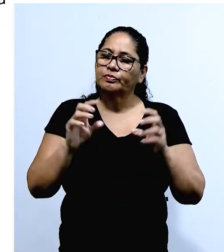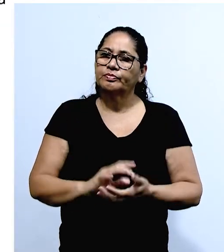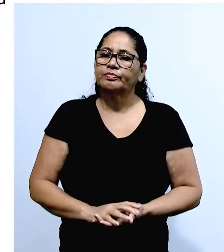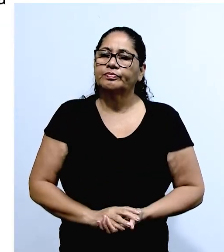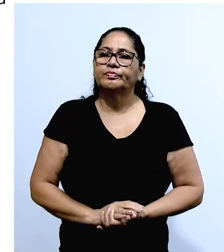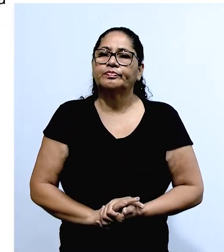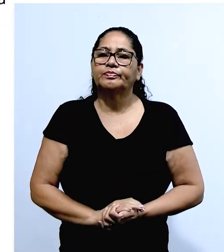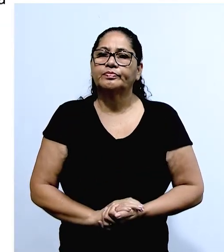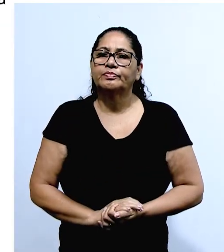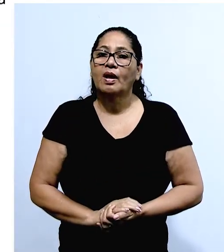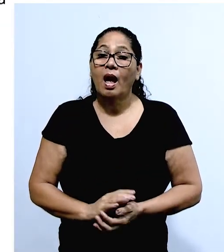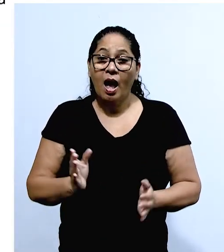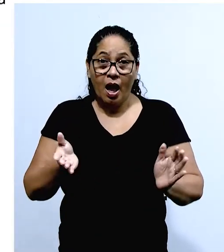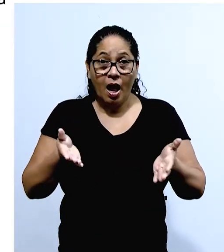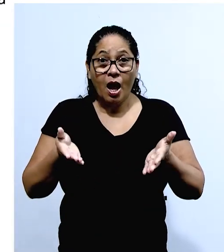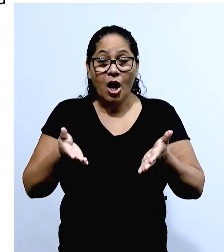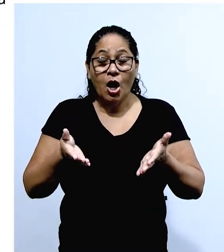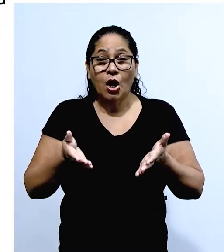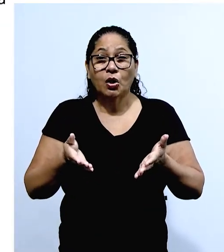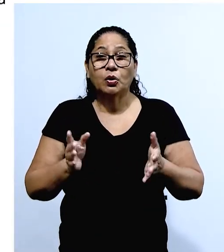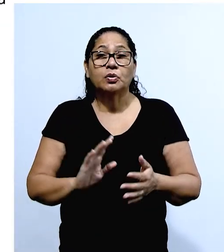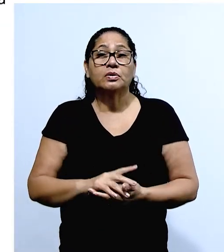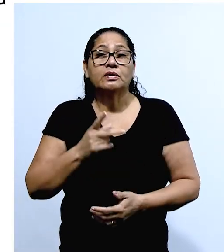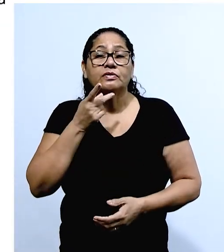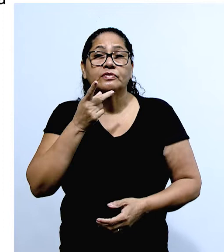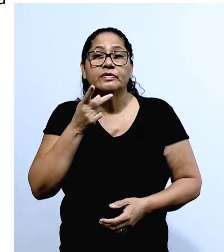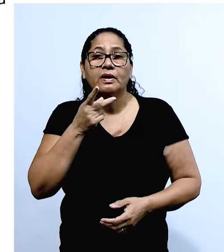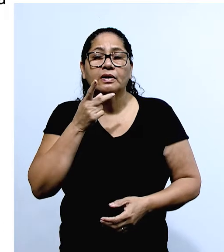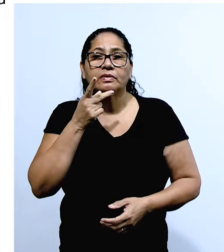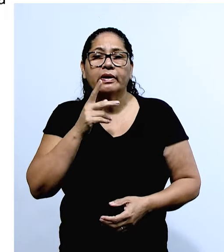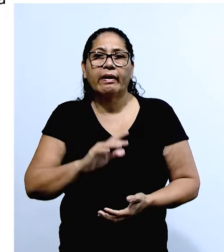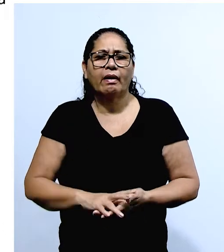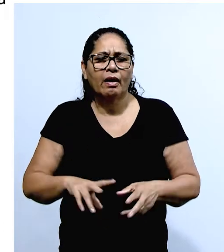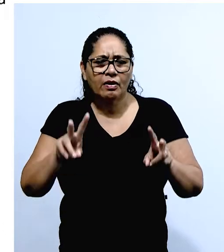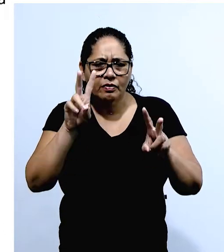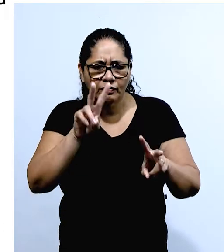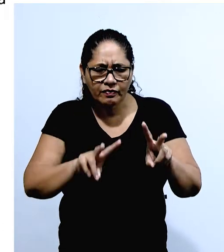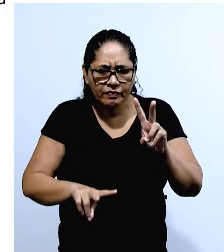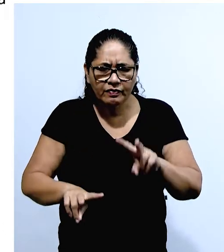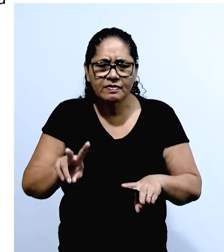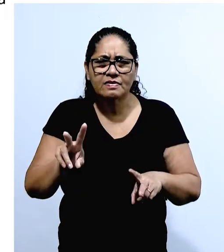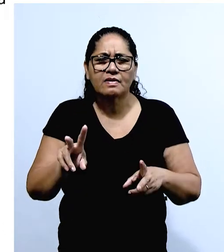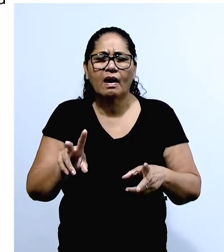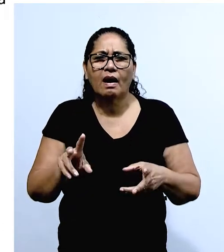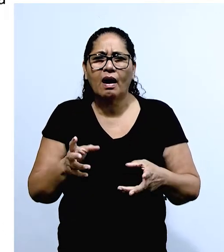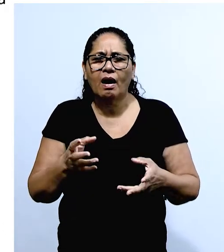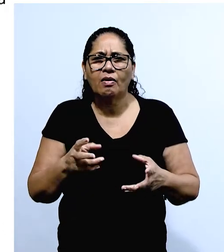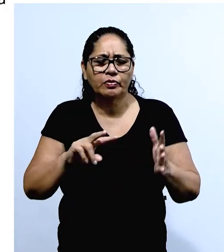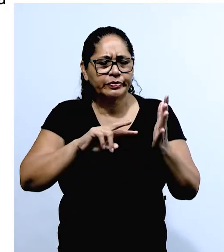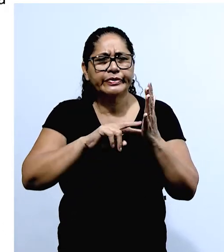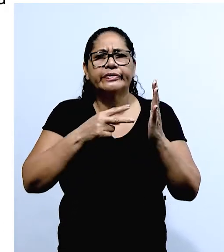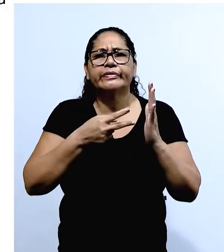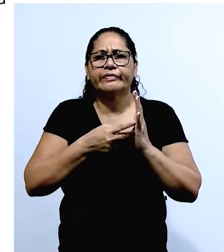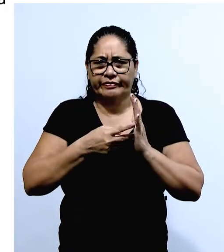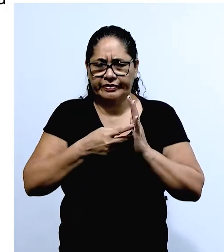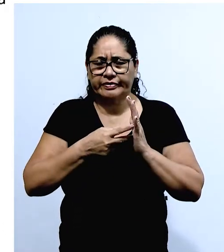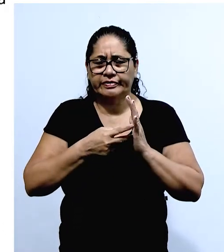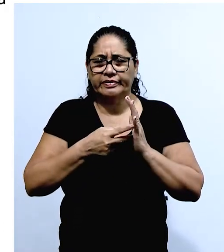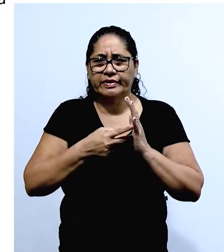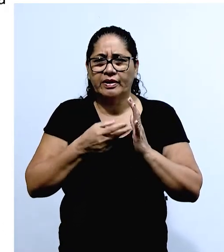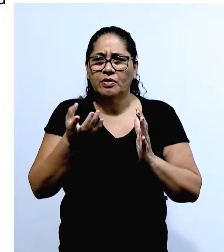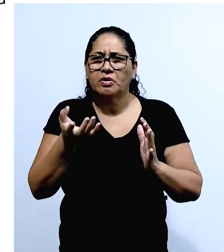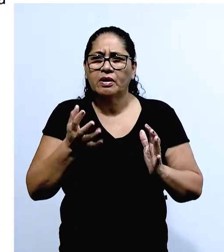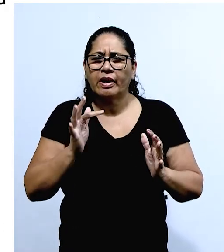aqui. E agora, gente, a gente fala sobre visão. A gente estava falando sobre missão, né? Agora a gente vai falar um pouquinho sobre visão,